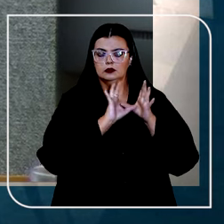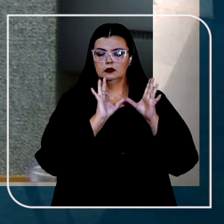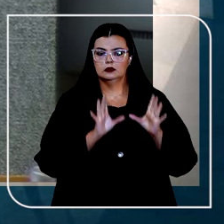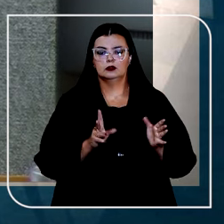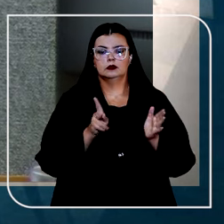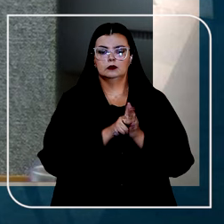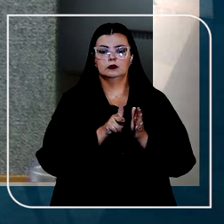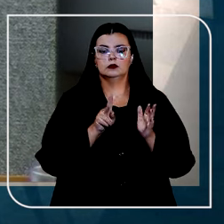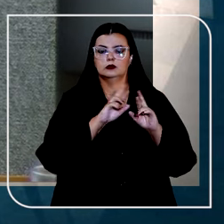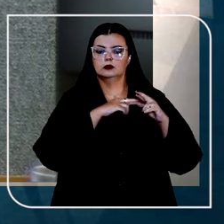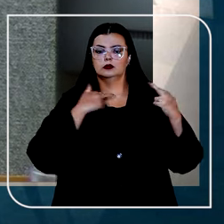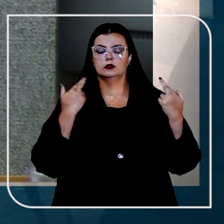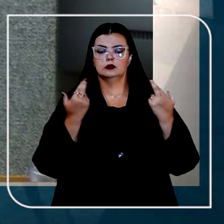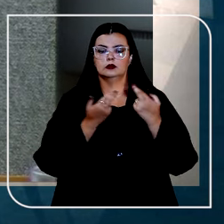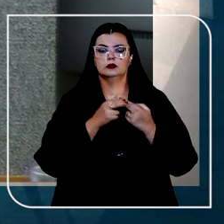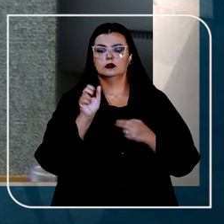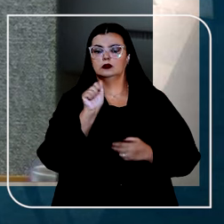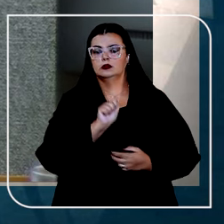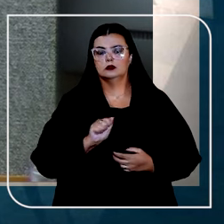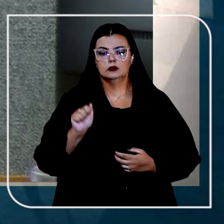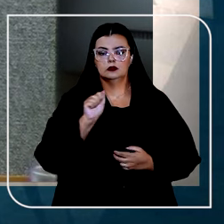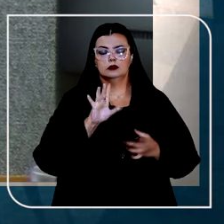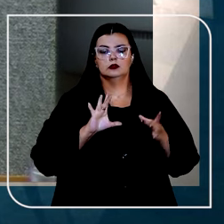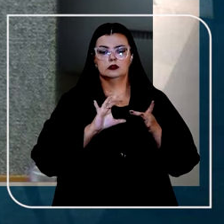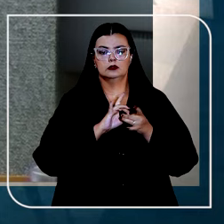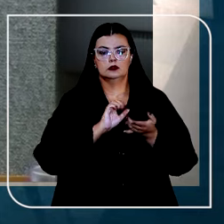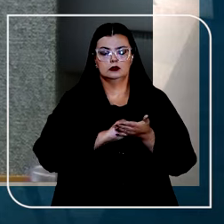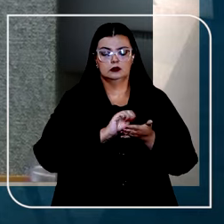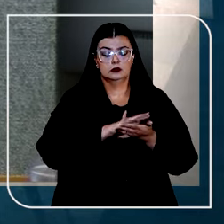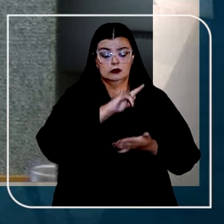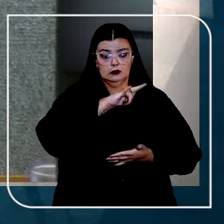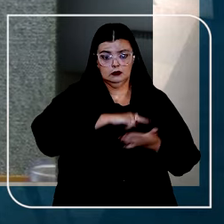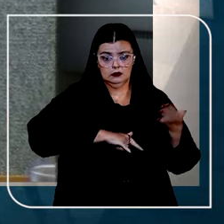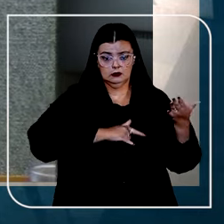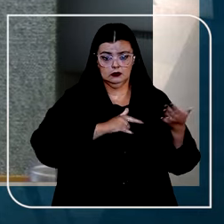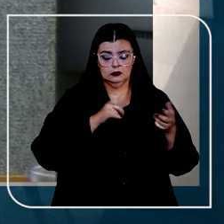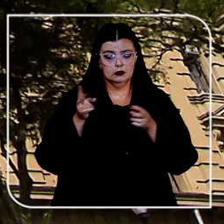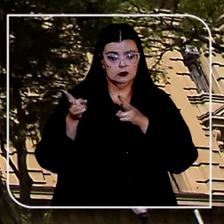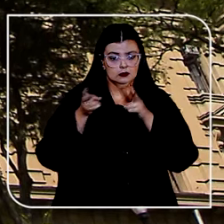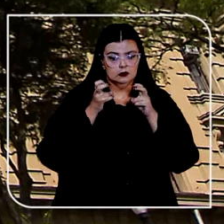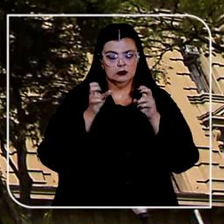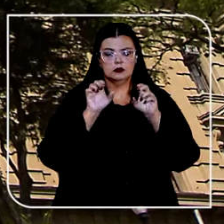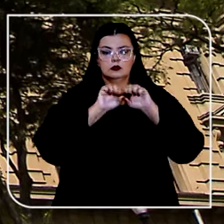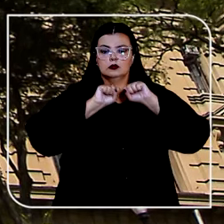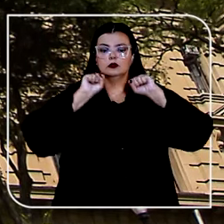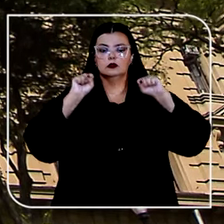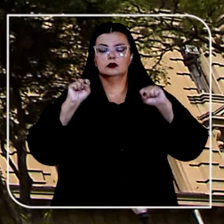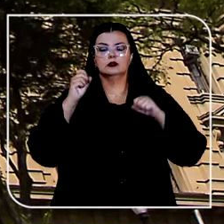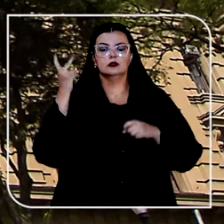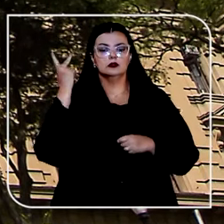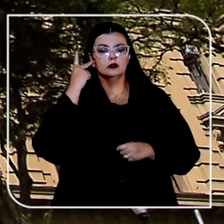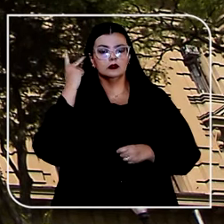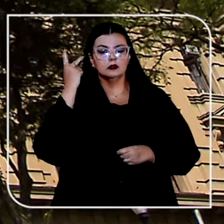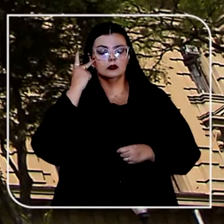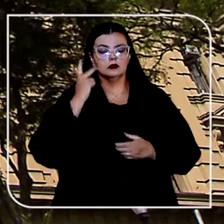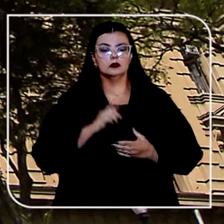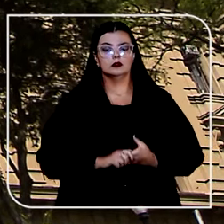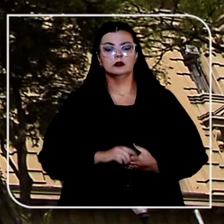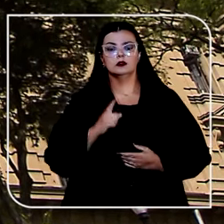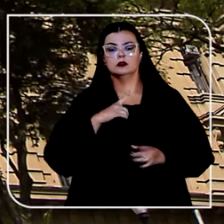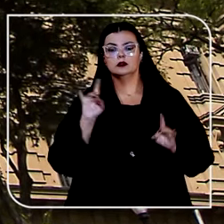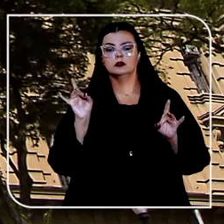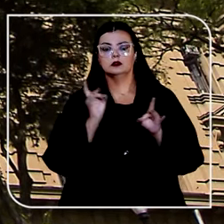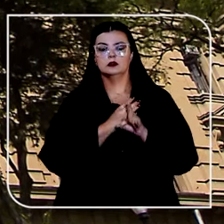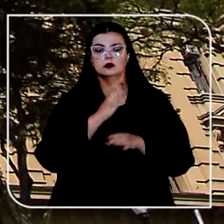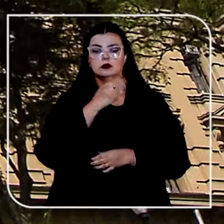deliberações da Assembleia nas sociedades por ações ele verificou que o Tribunal de Justiça de São Paulo